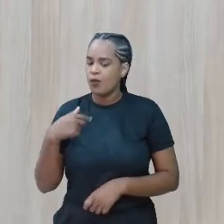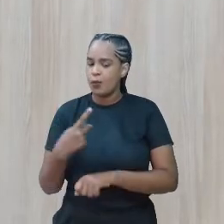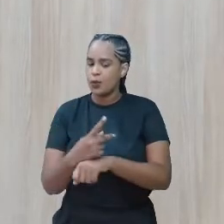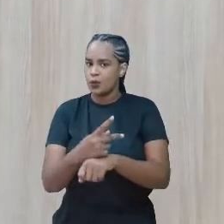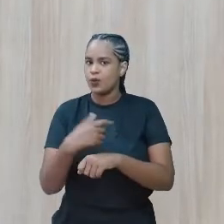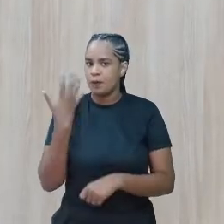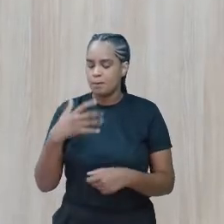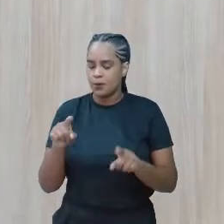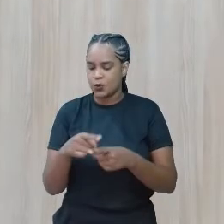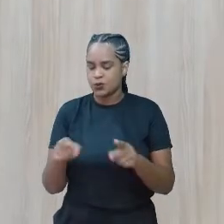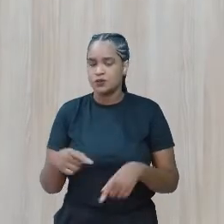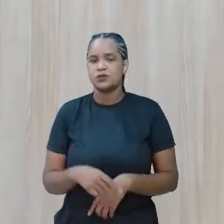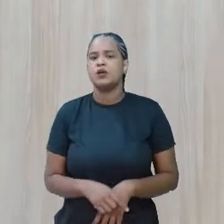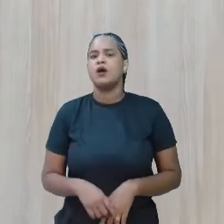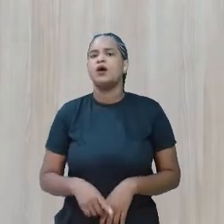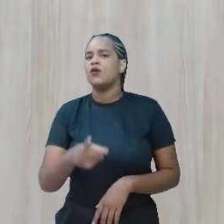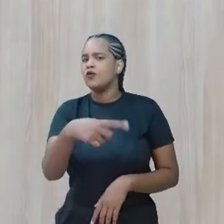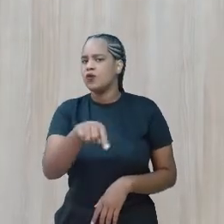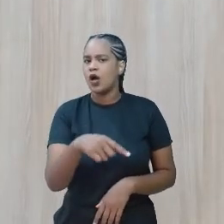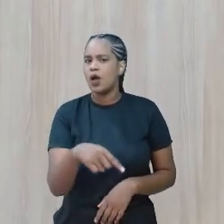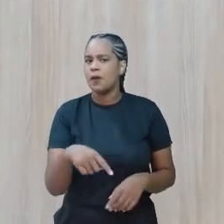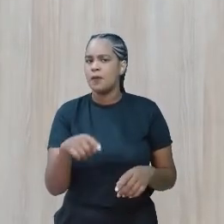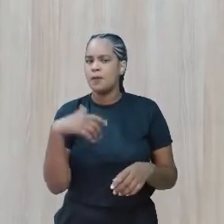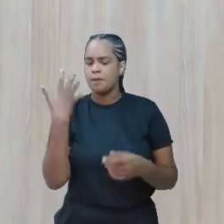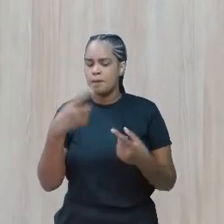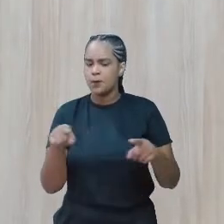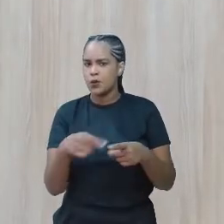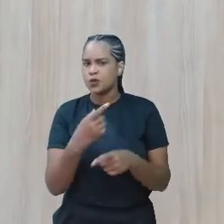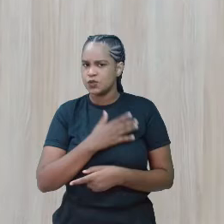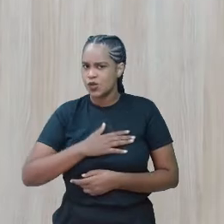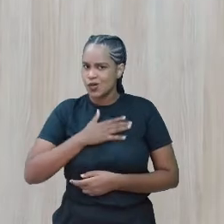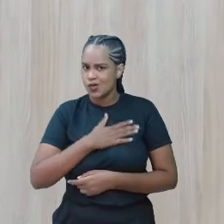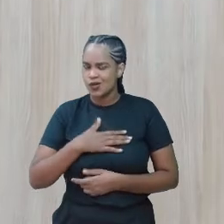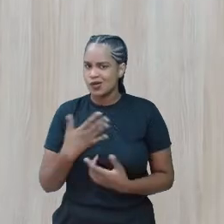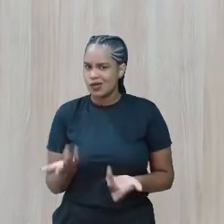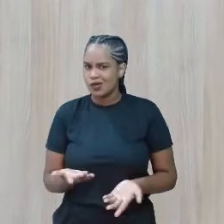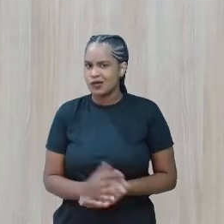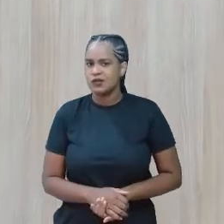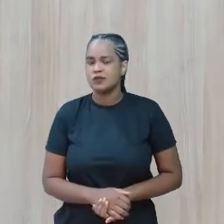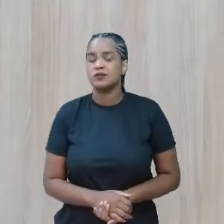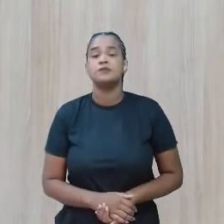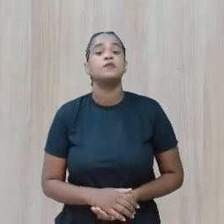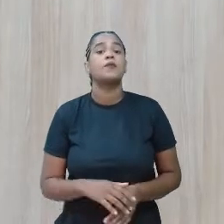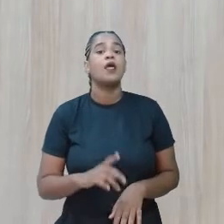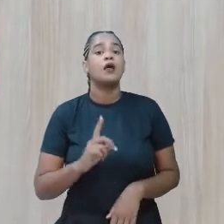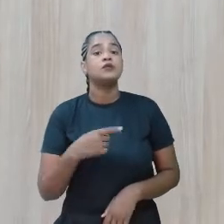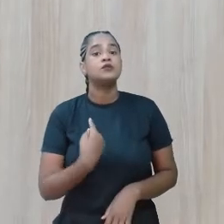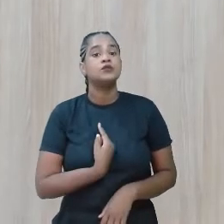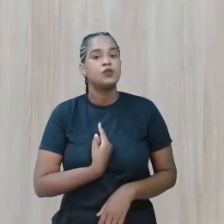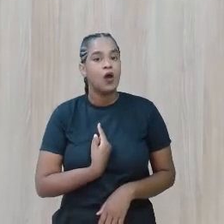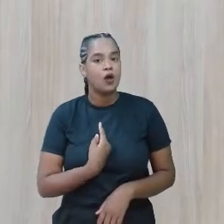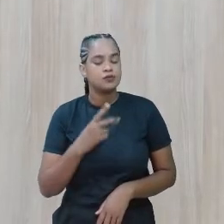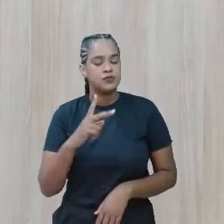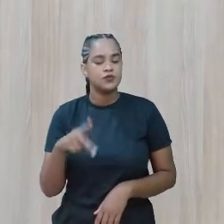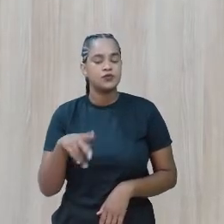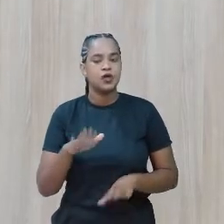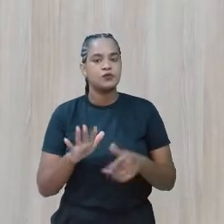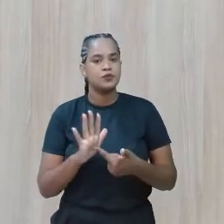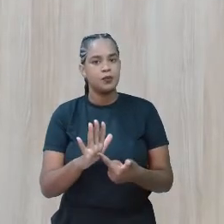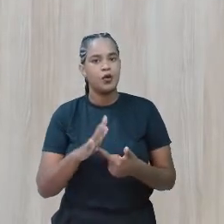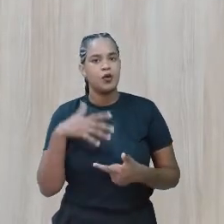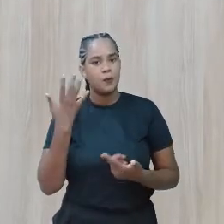eu lembro. E na questão das músicas de vocês, né? Dos repertórios de vocês, né, gente? E quando nós, professores, levamos uma música?